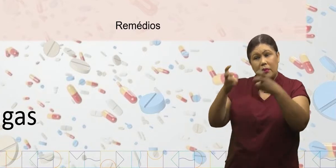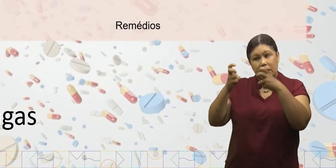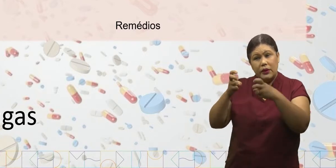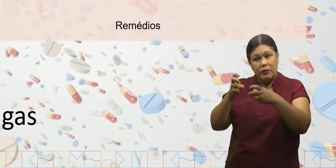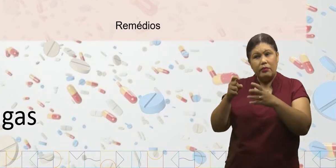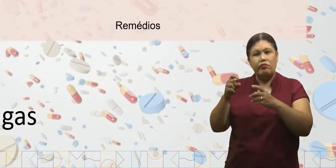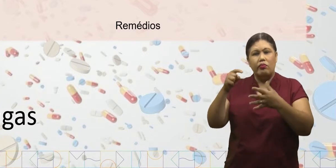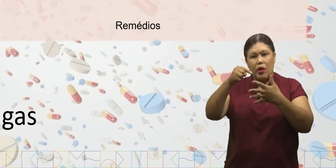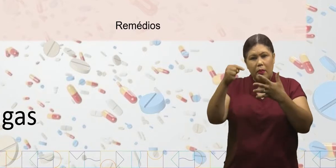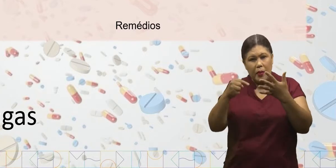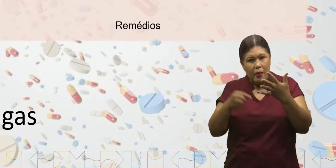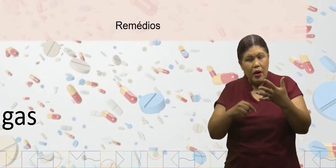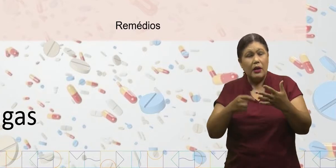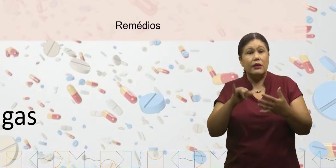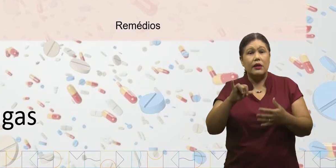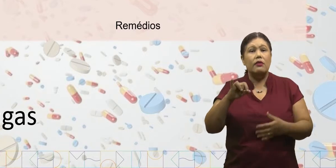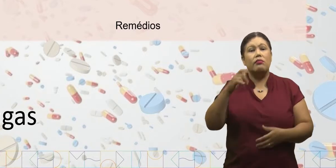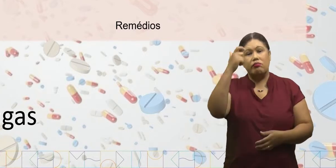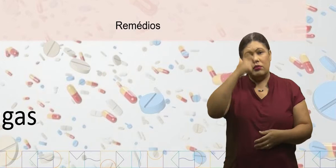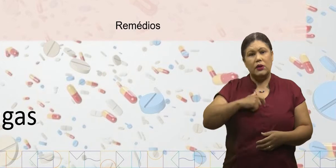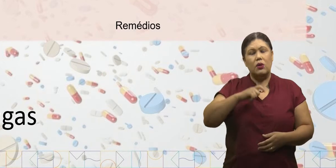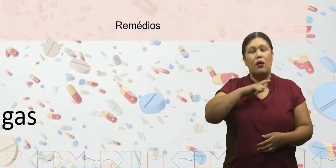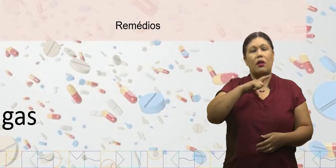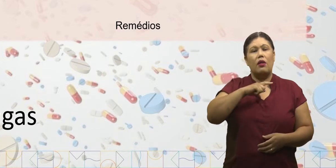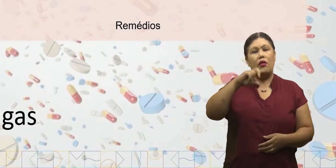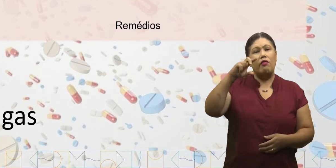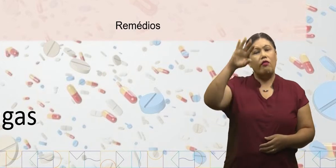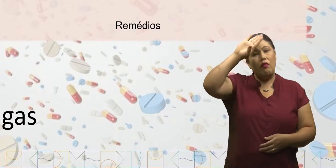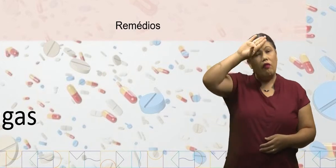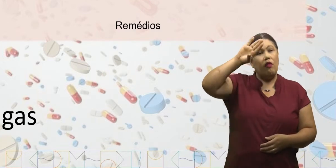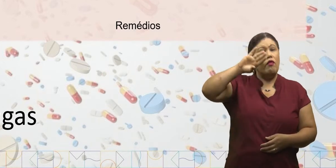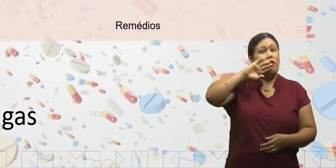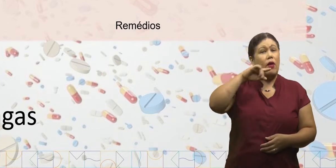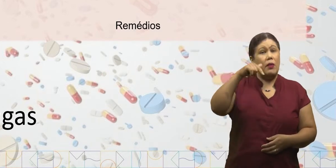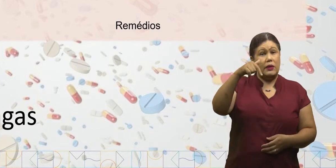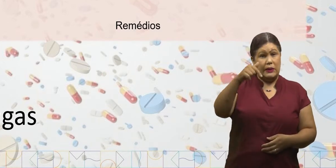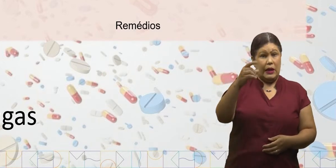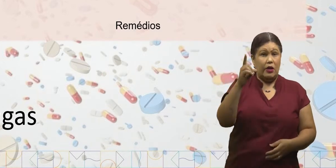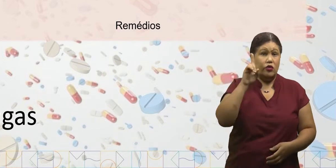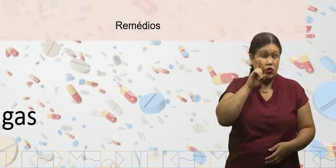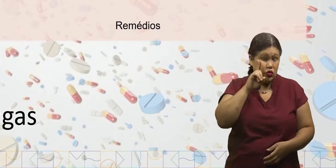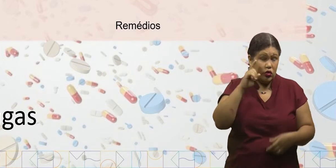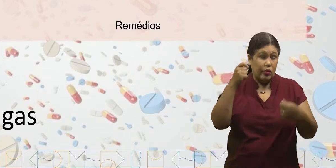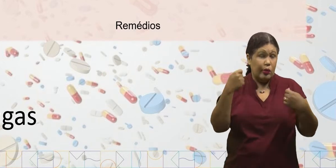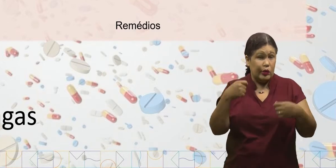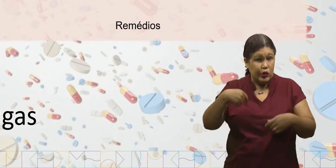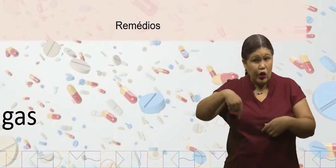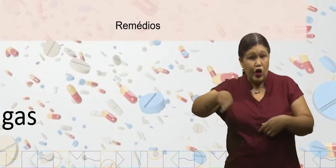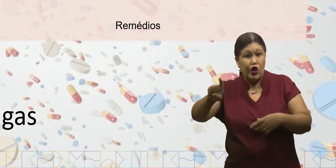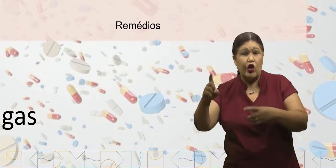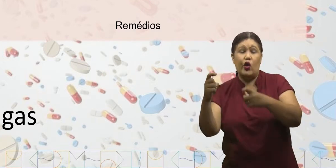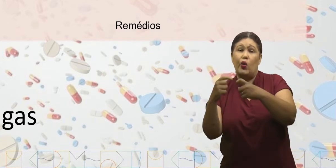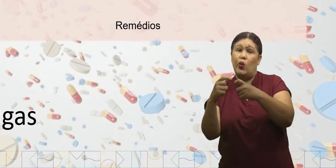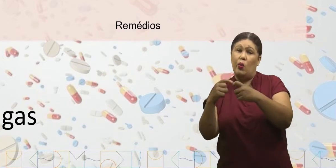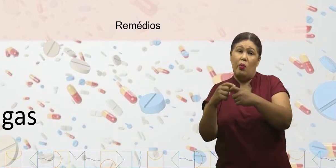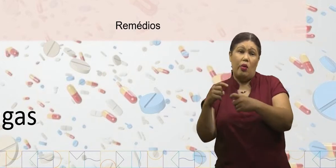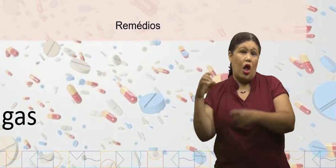prolongada por mais de 7 dias. Por isso, ao sentir esses sintomas,